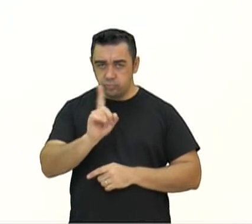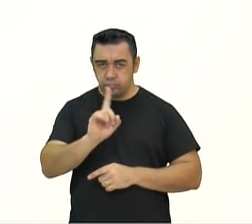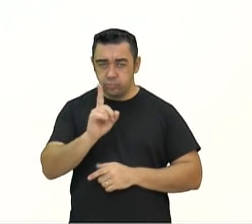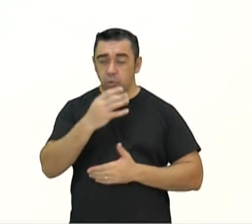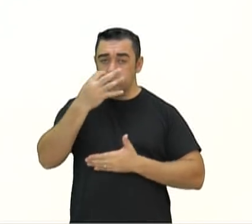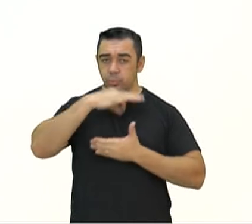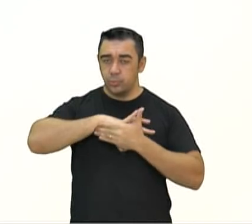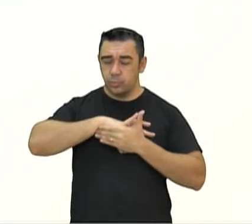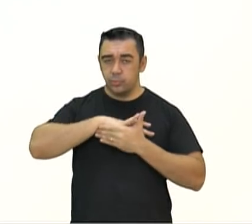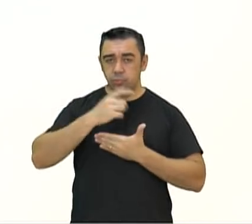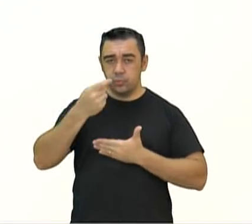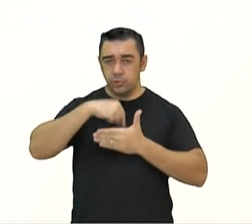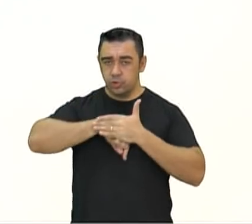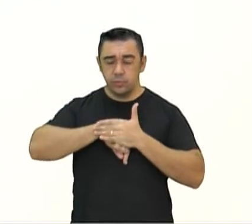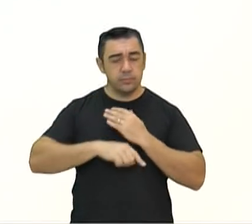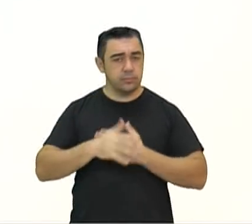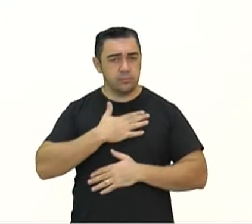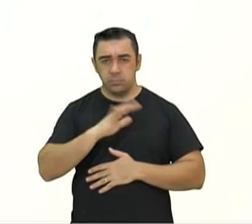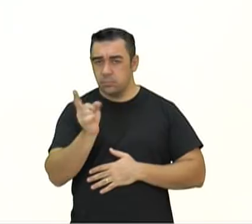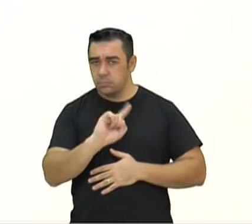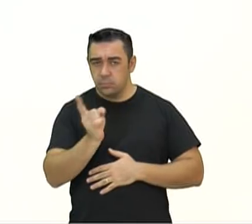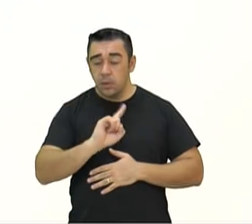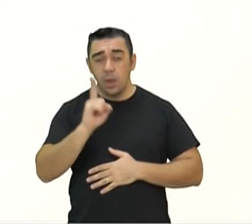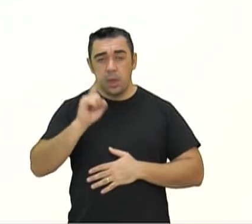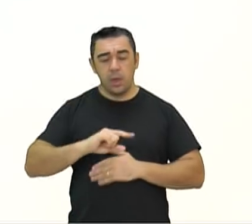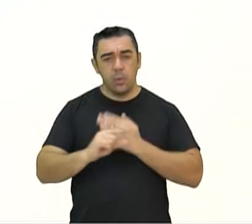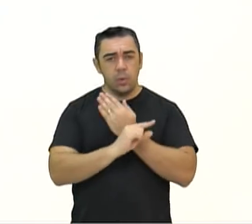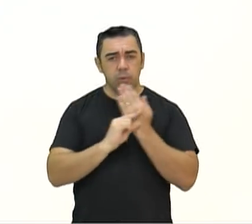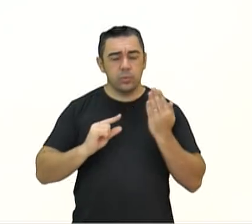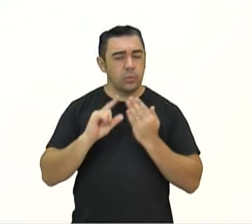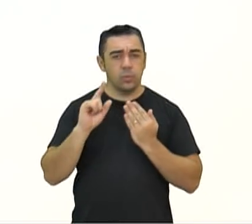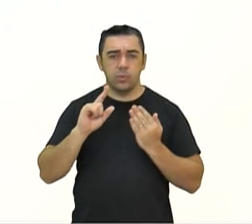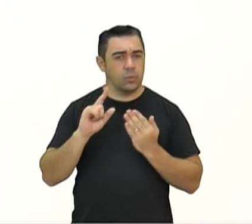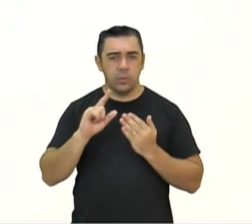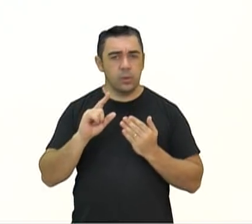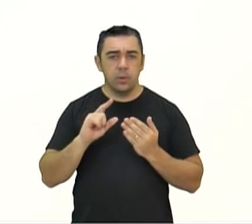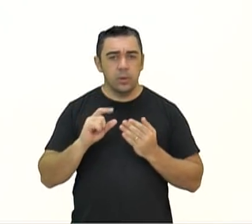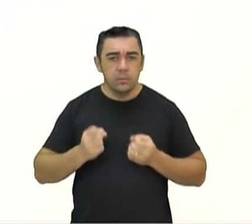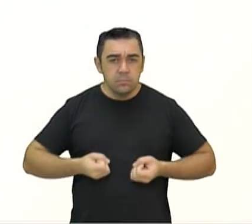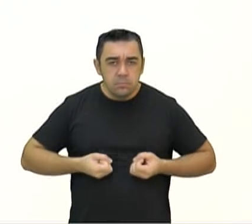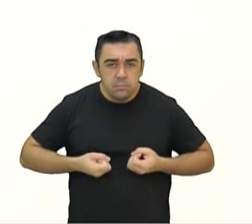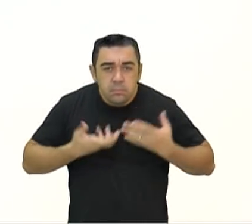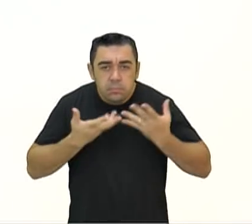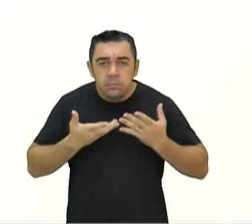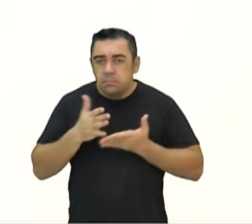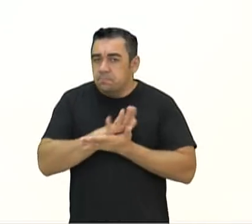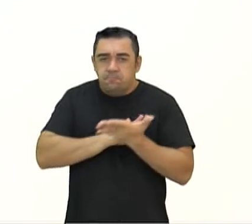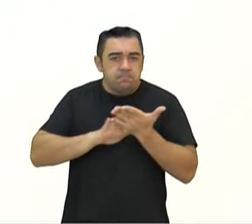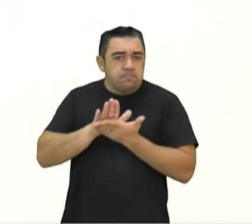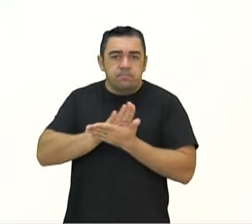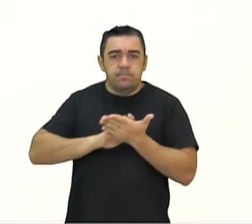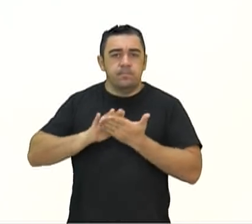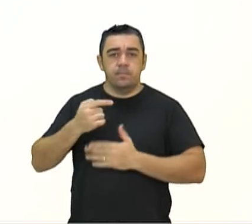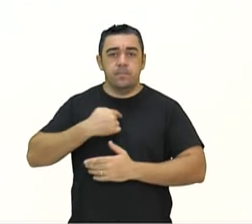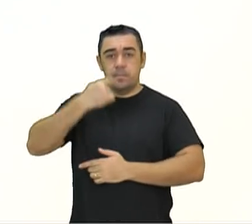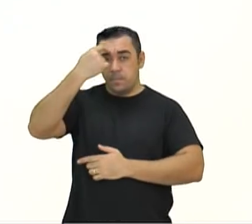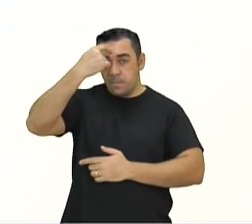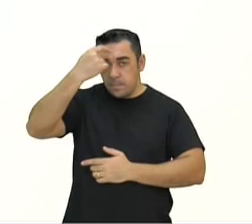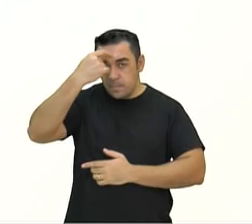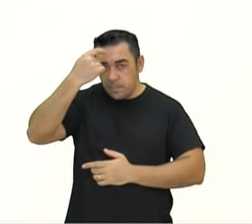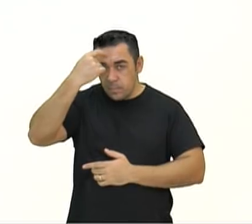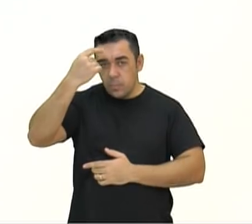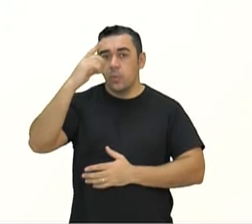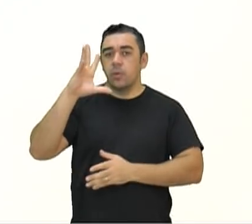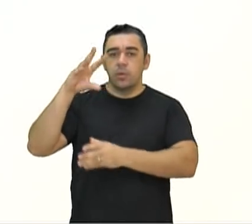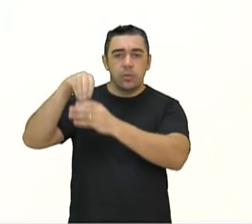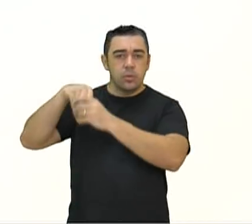subjetiva do resenhador ou da resenhadora, né? Então, o autor ali, ele não expressa o que ele pensa a respeito de todos os